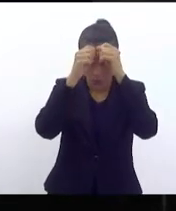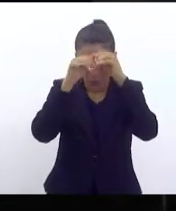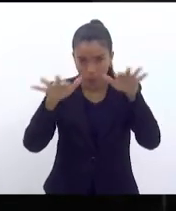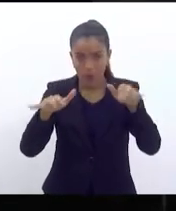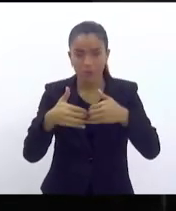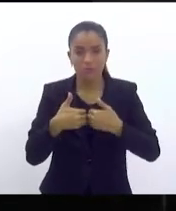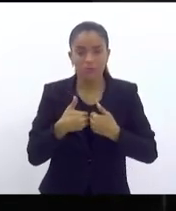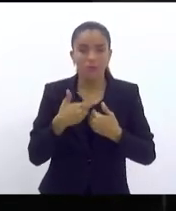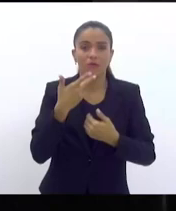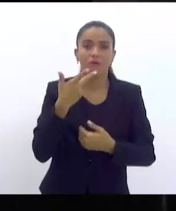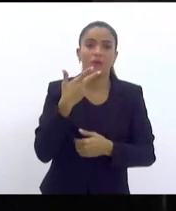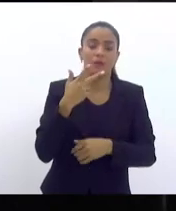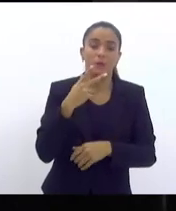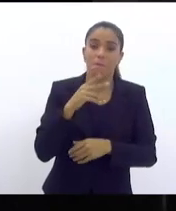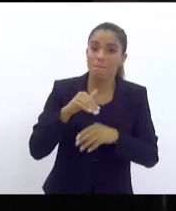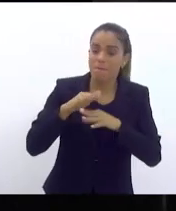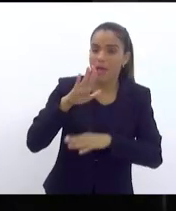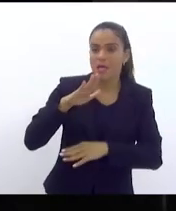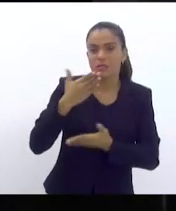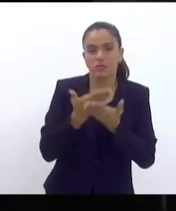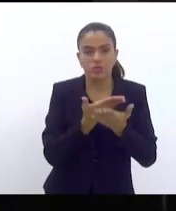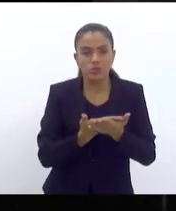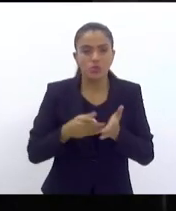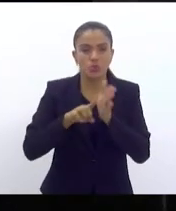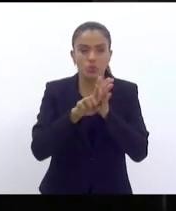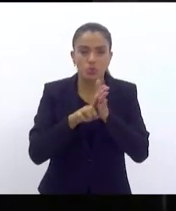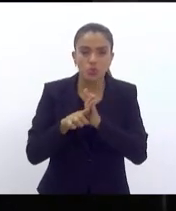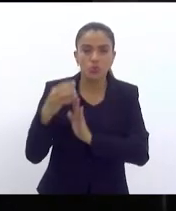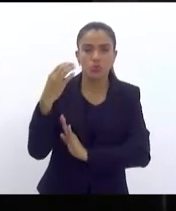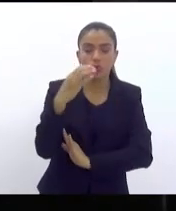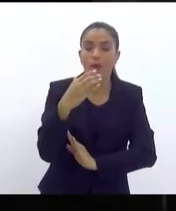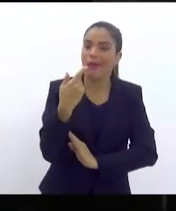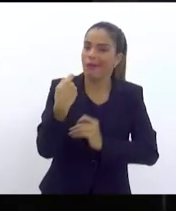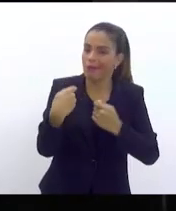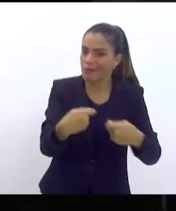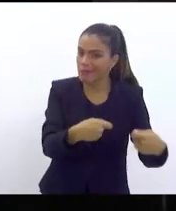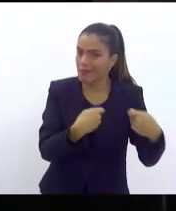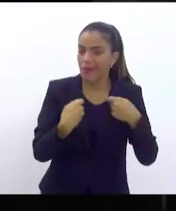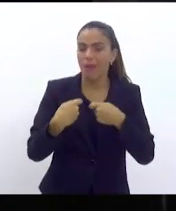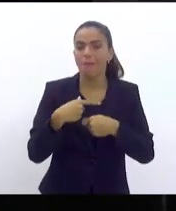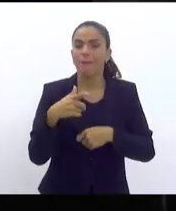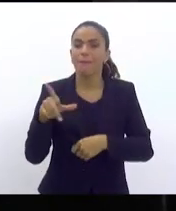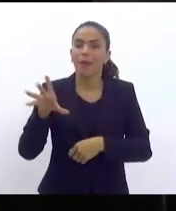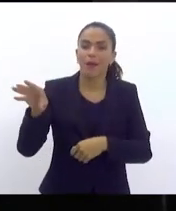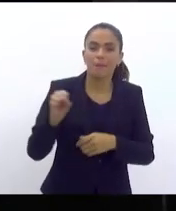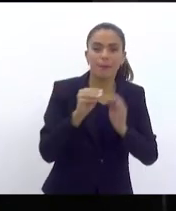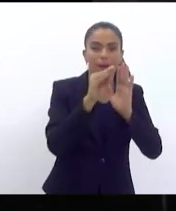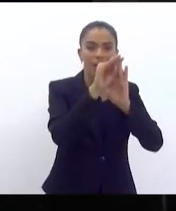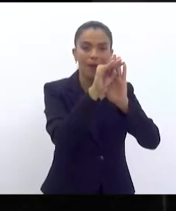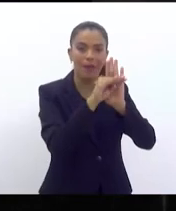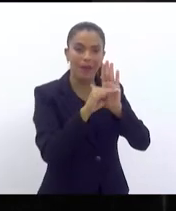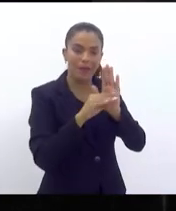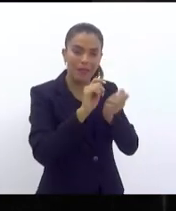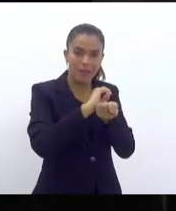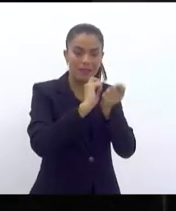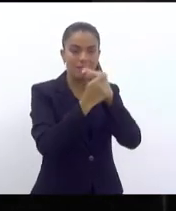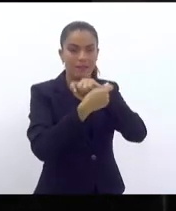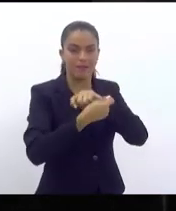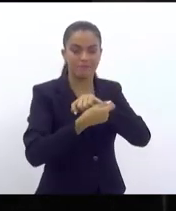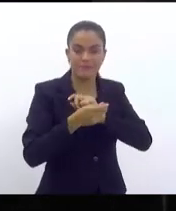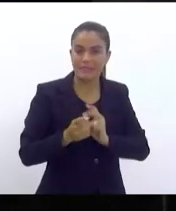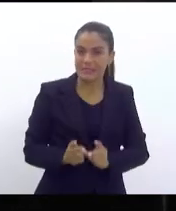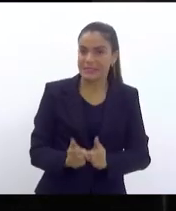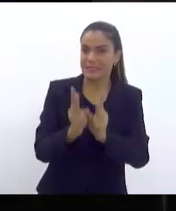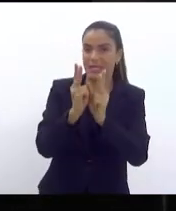frisando que mais estudo são necessários Mas eles pegam essas pautas que são meritórias e tentam transformar isso sempre